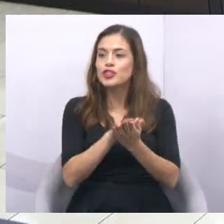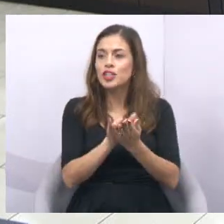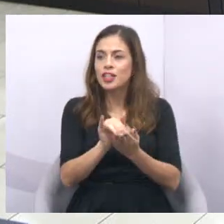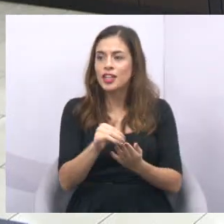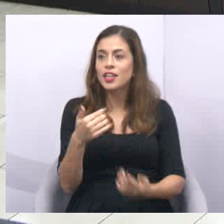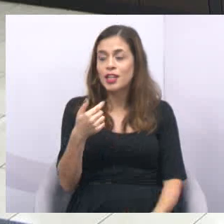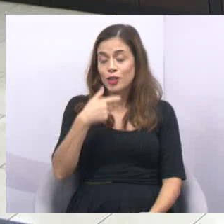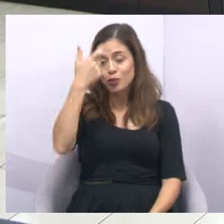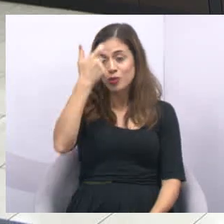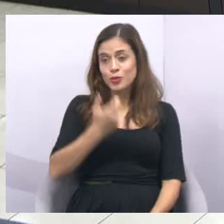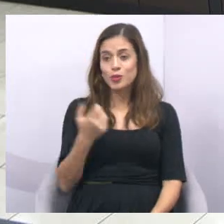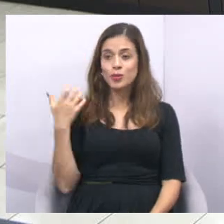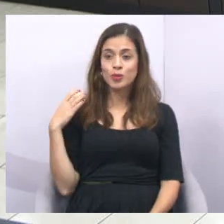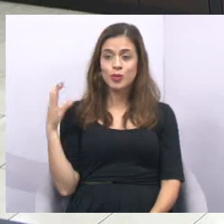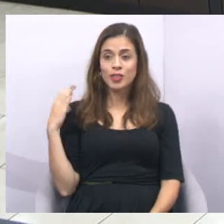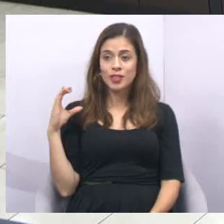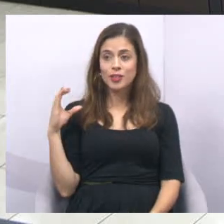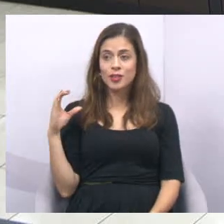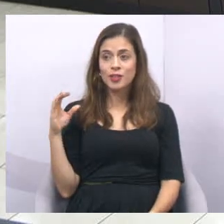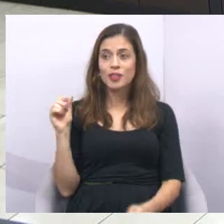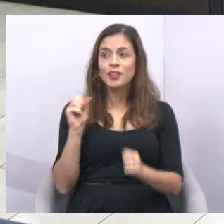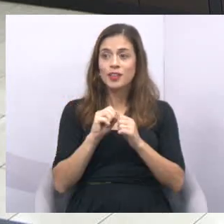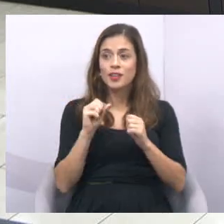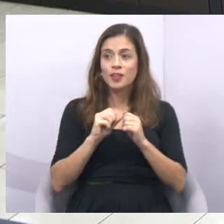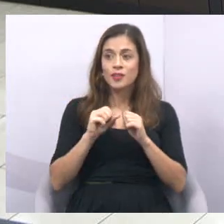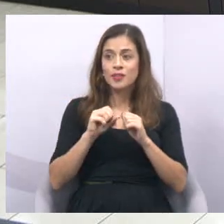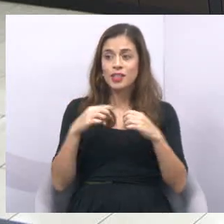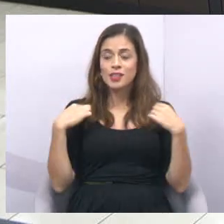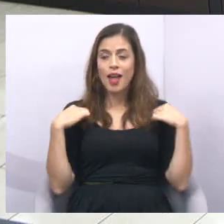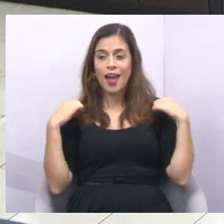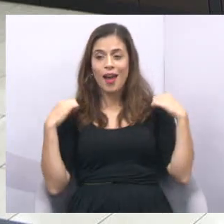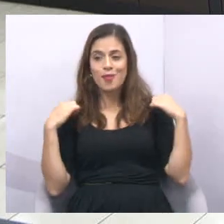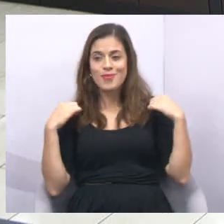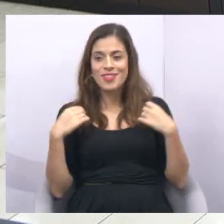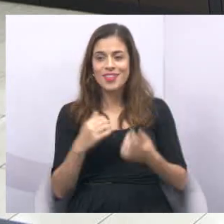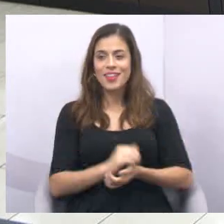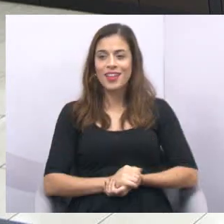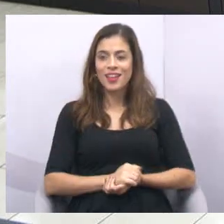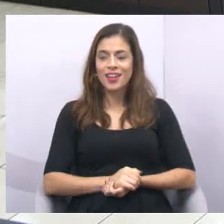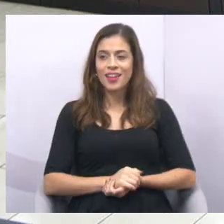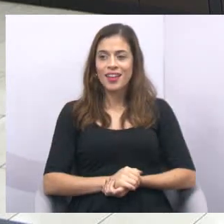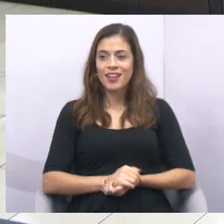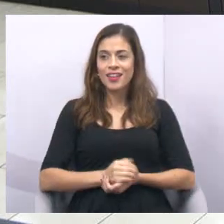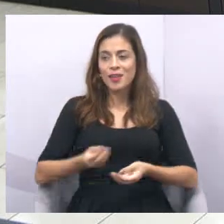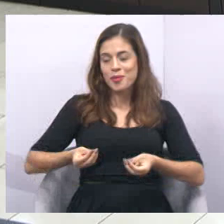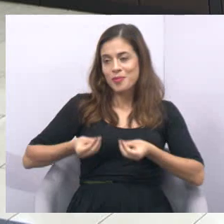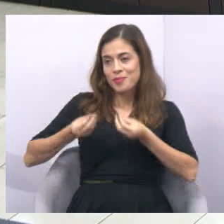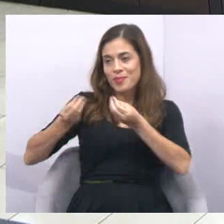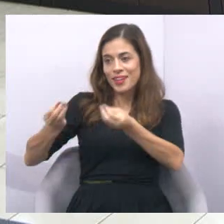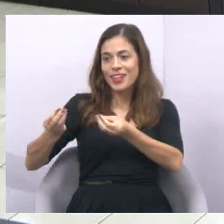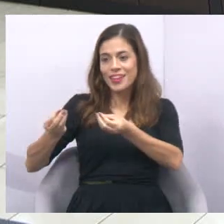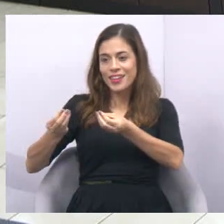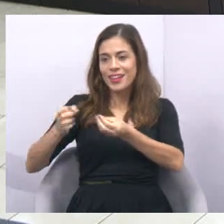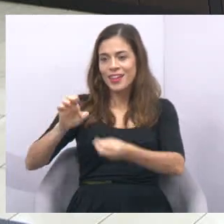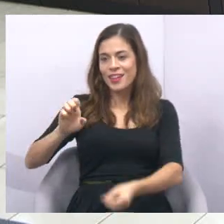coordenador, fez uma camiseta para poder entregar ao Edivar,